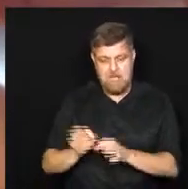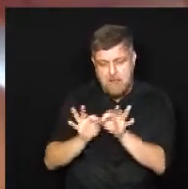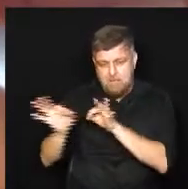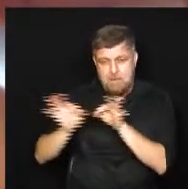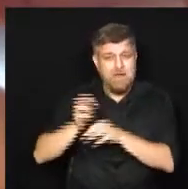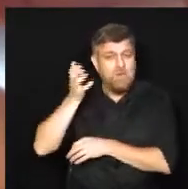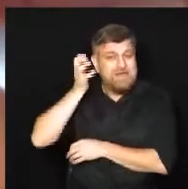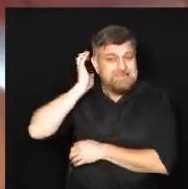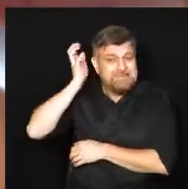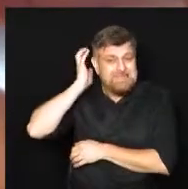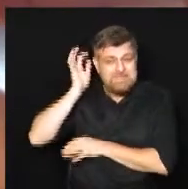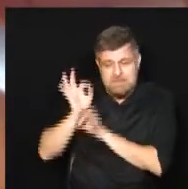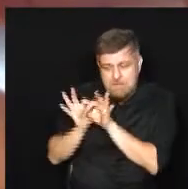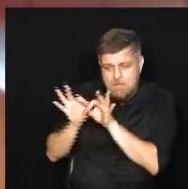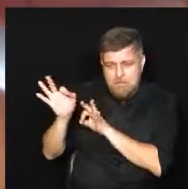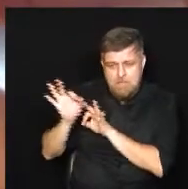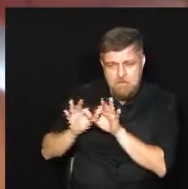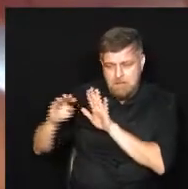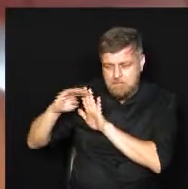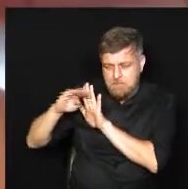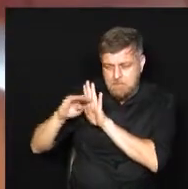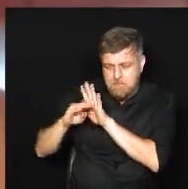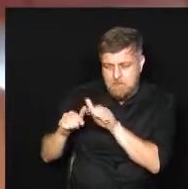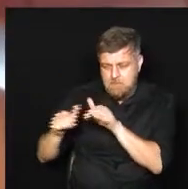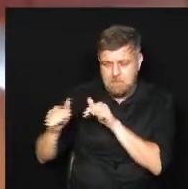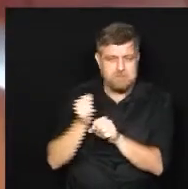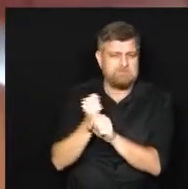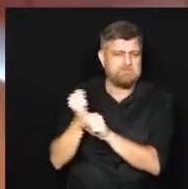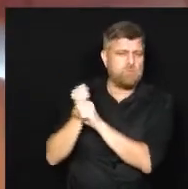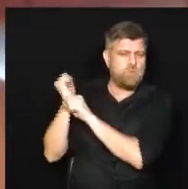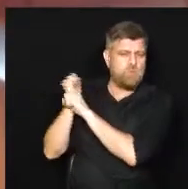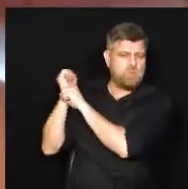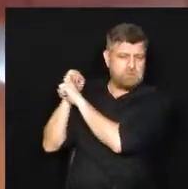André, há muitos anos atrás,